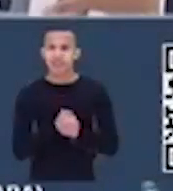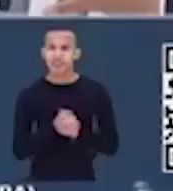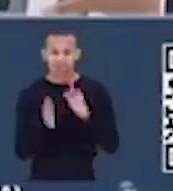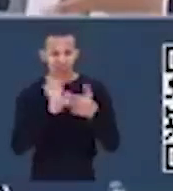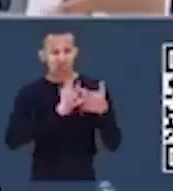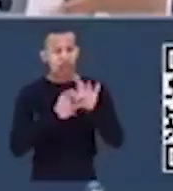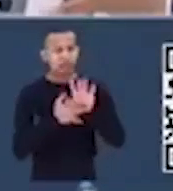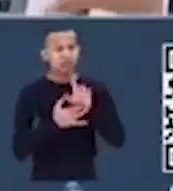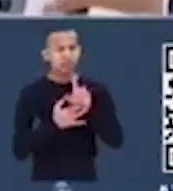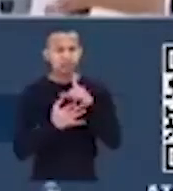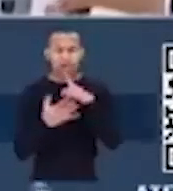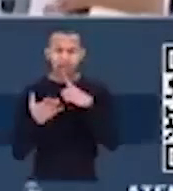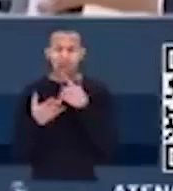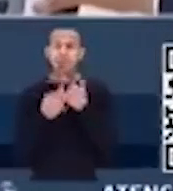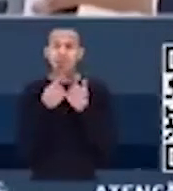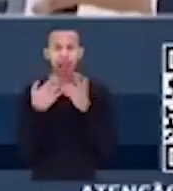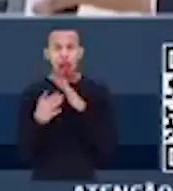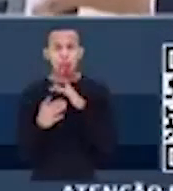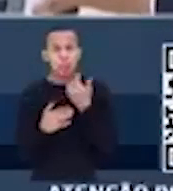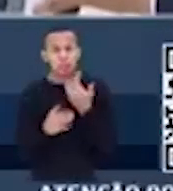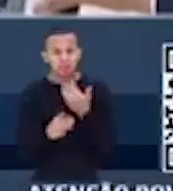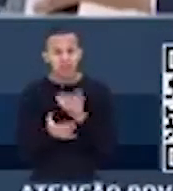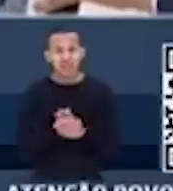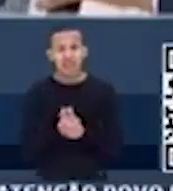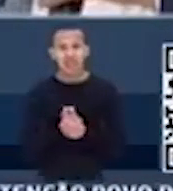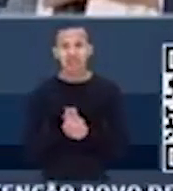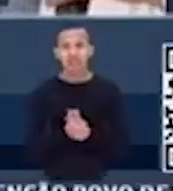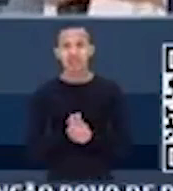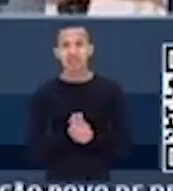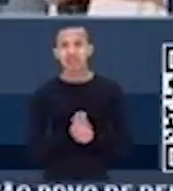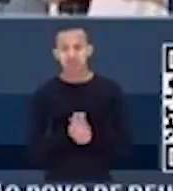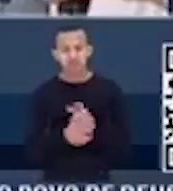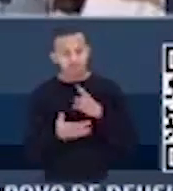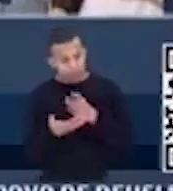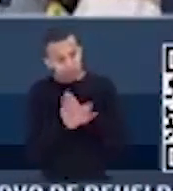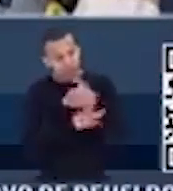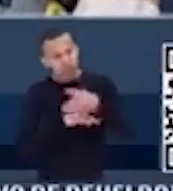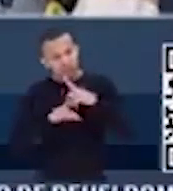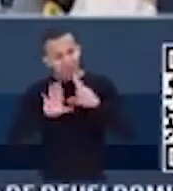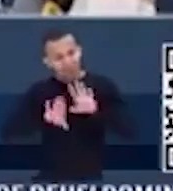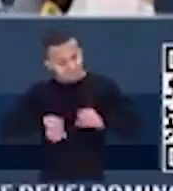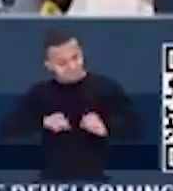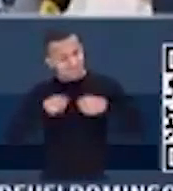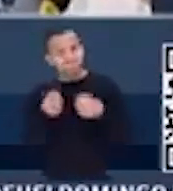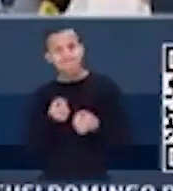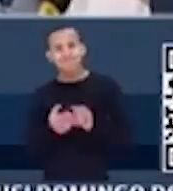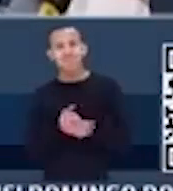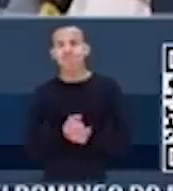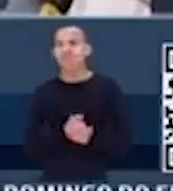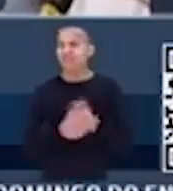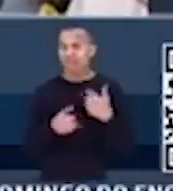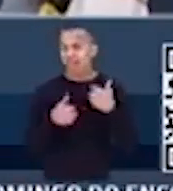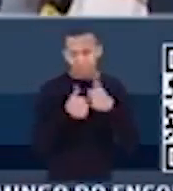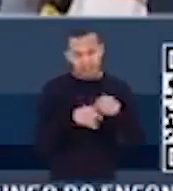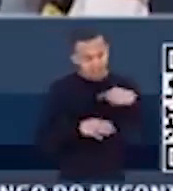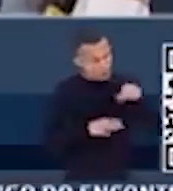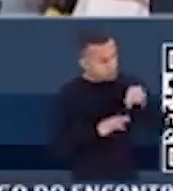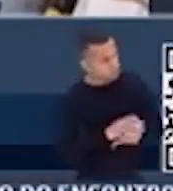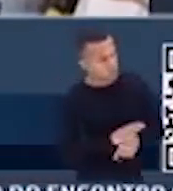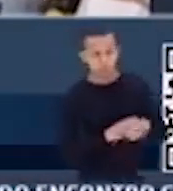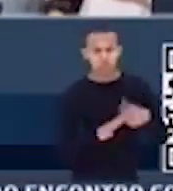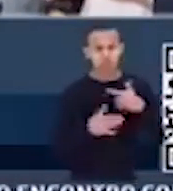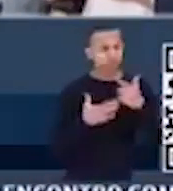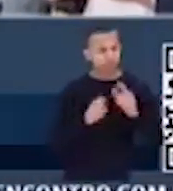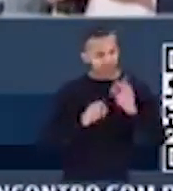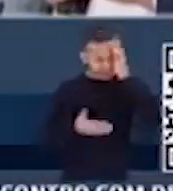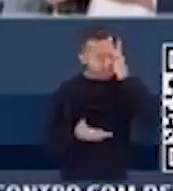Jesus, tempo de morrer então, hein? Não. Passou pelo vale da sombra da morte, né, filho? Tava no fundo do poço, sem esperança de vida, não tinha